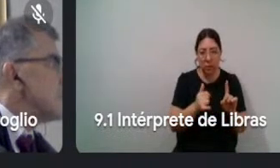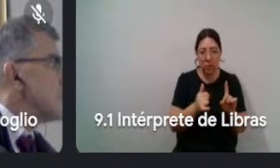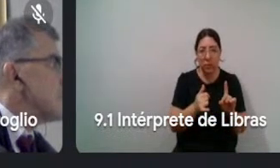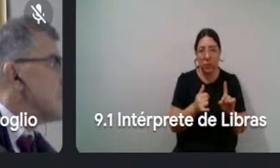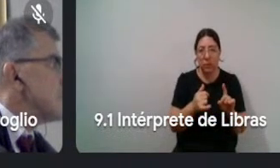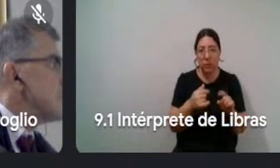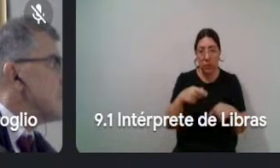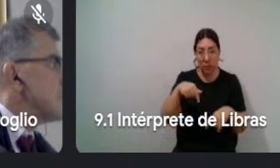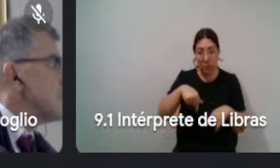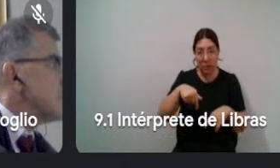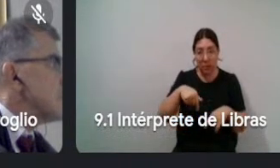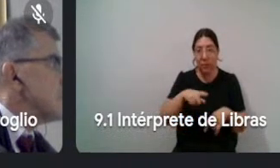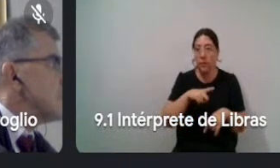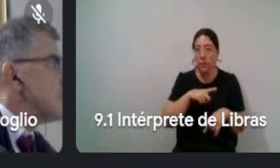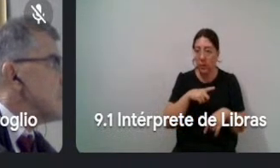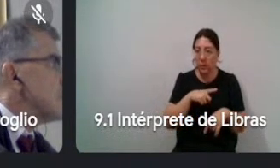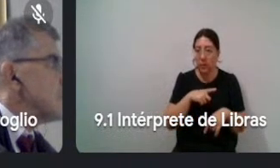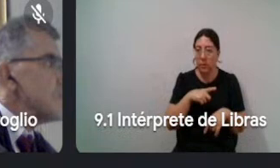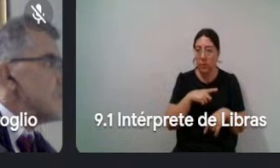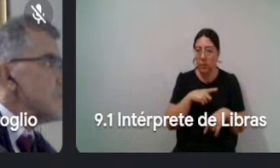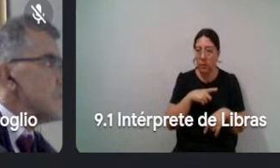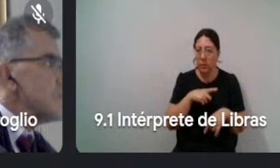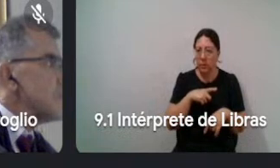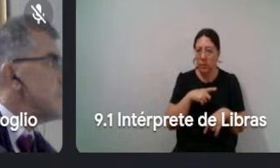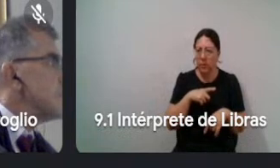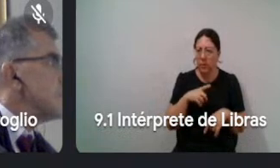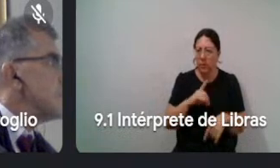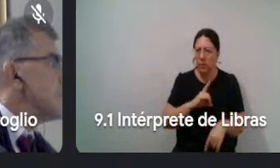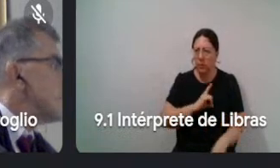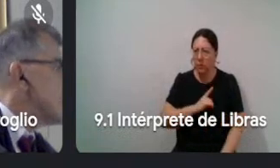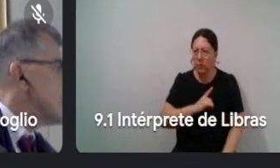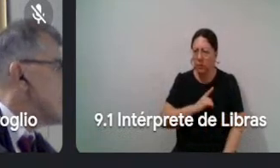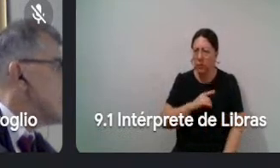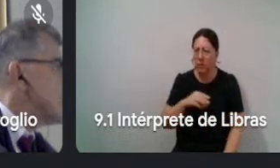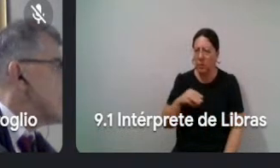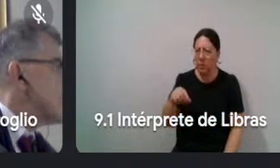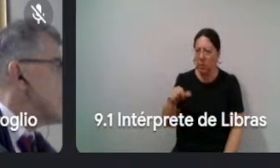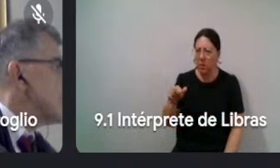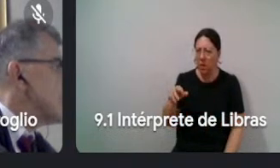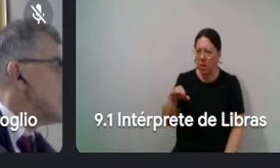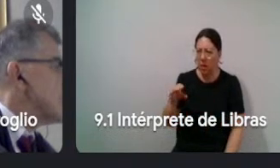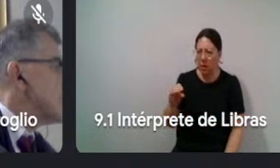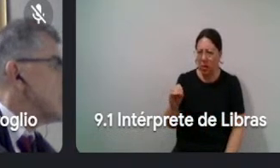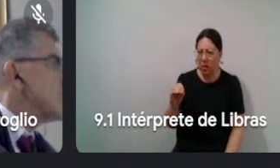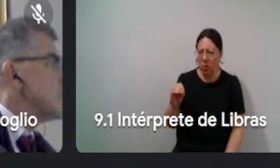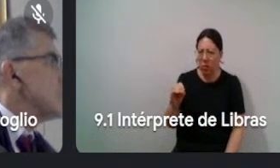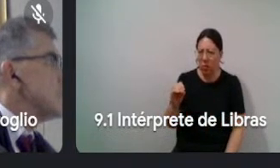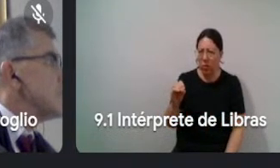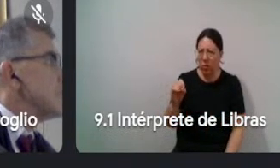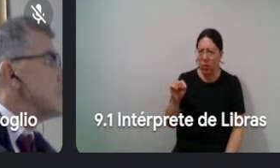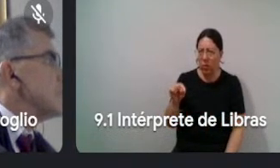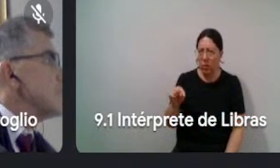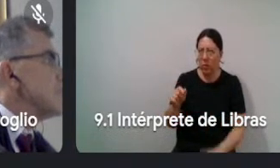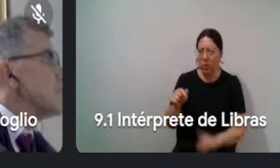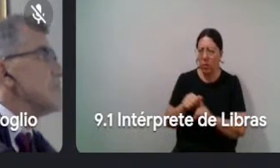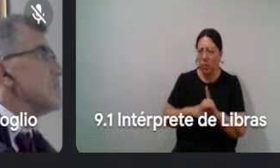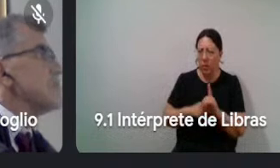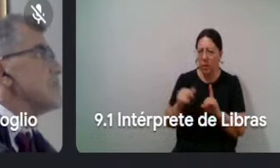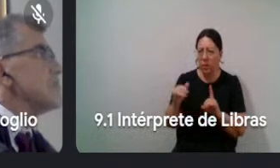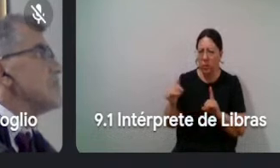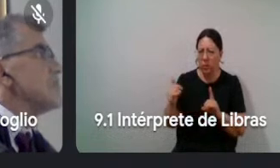Inclusive, aqui tem um precedente do desembargador Marco, se salvo engano, que de janeiro, início de